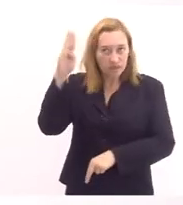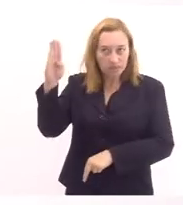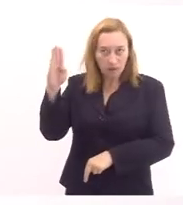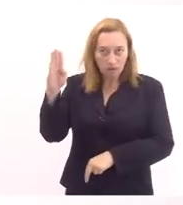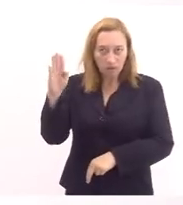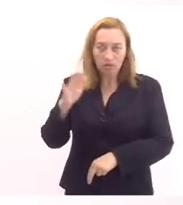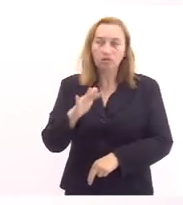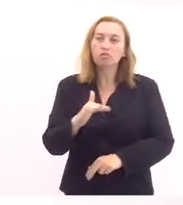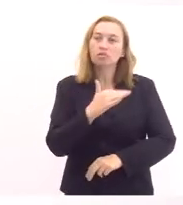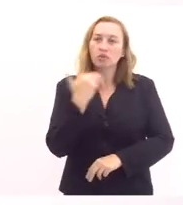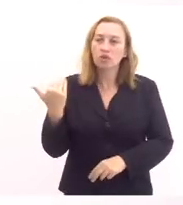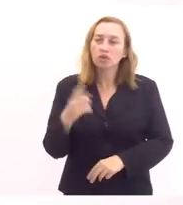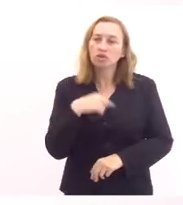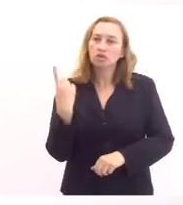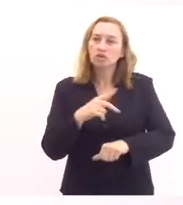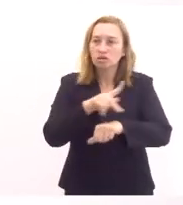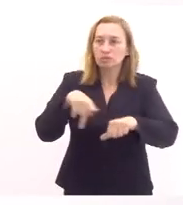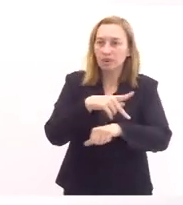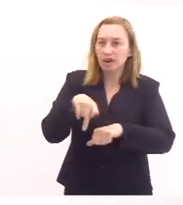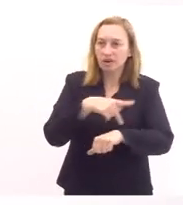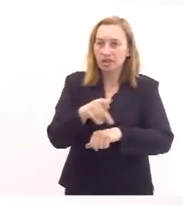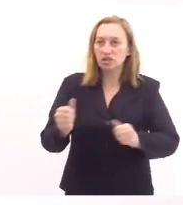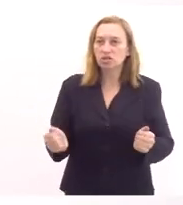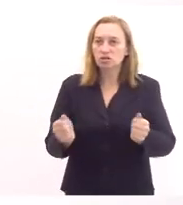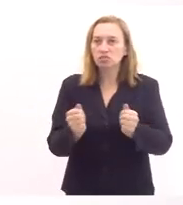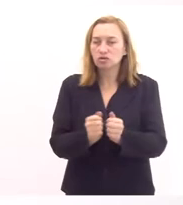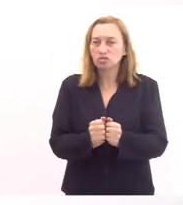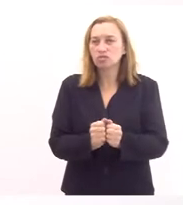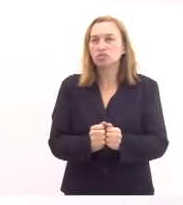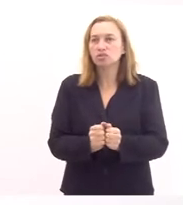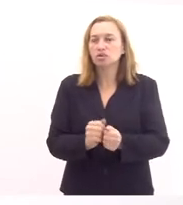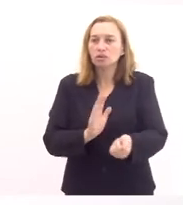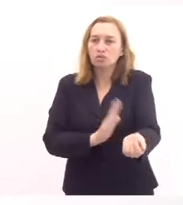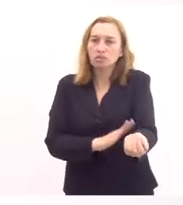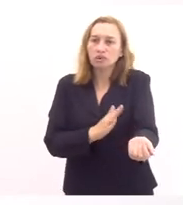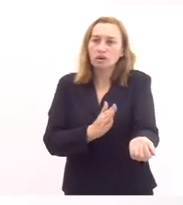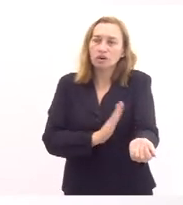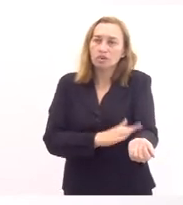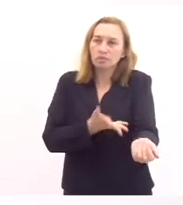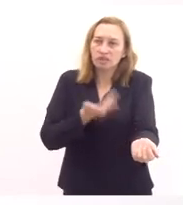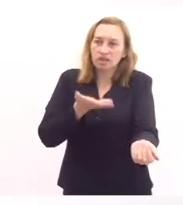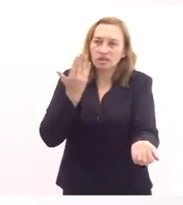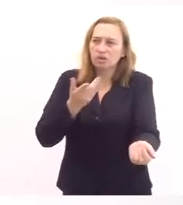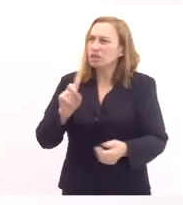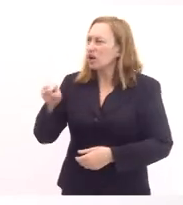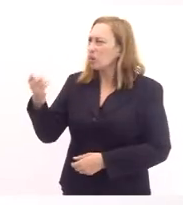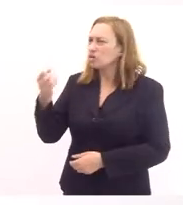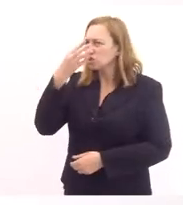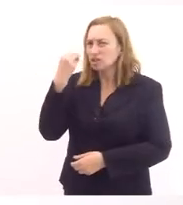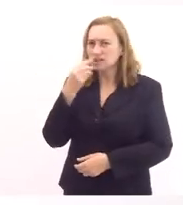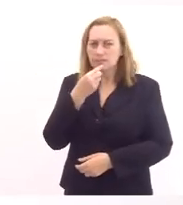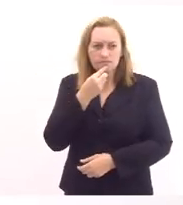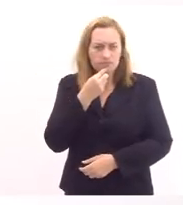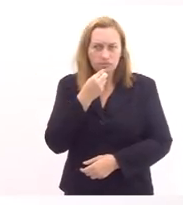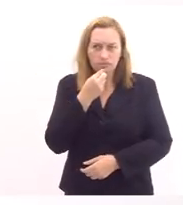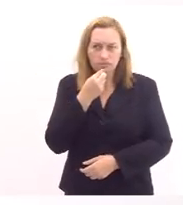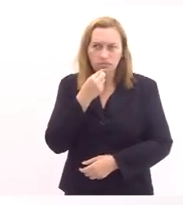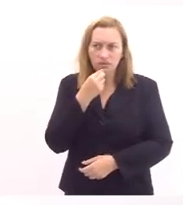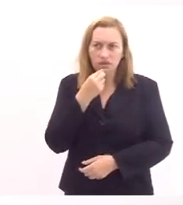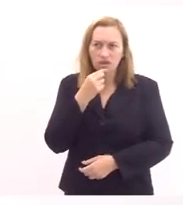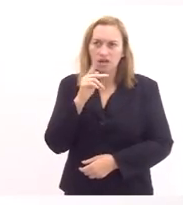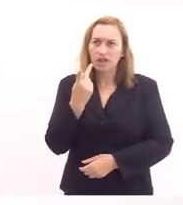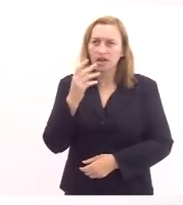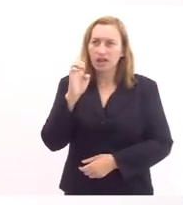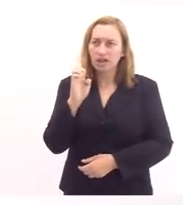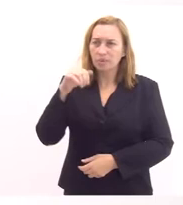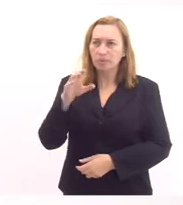morte materna no nosso país junto com a hipertensão gestacional e esqueci a outra agora foi hemorragia